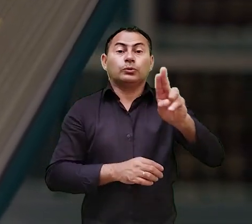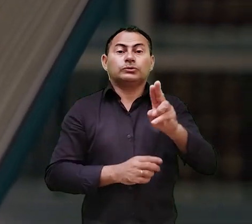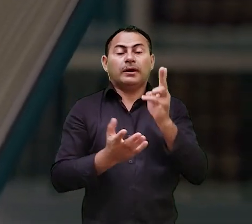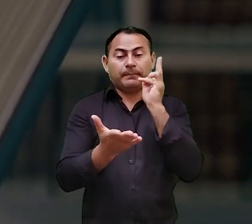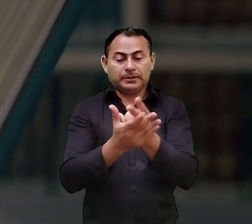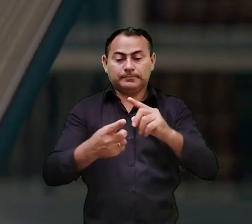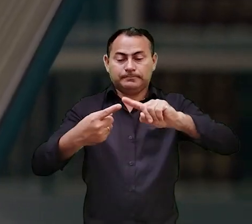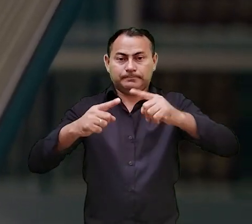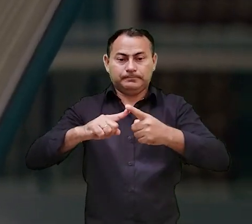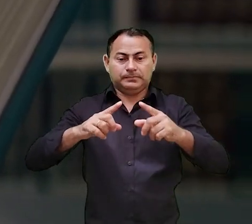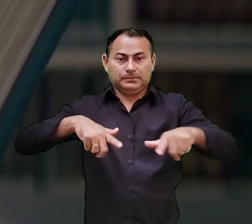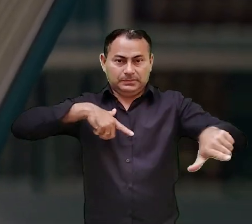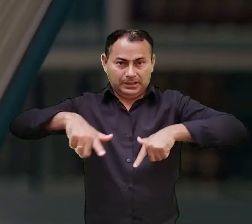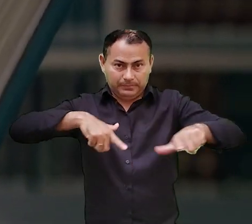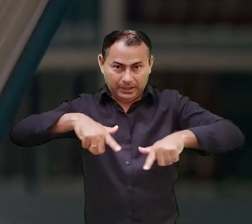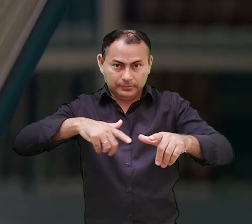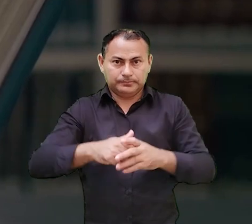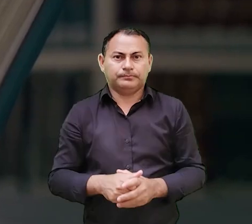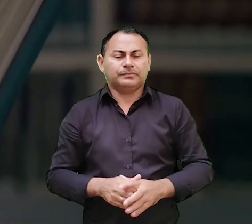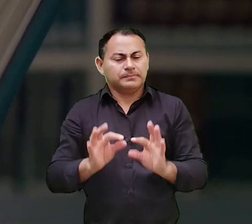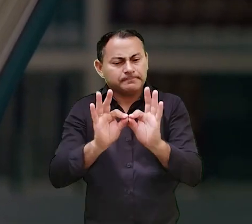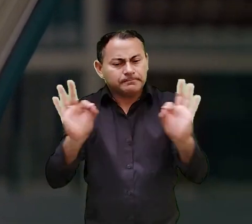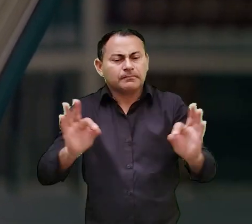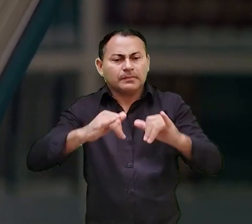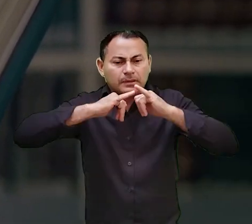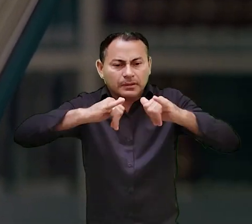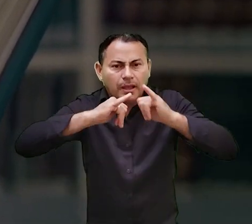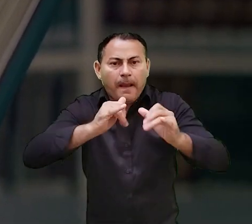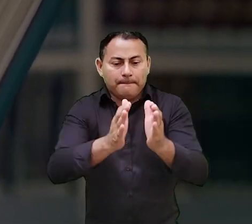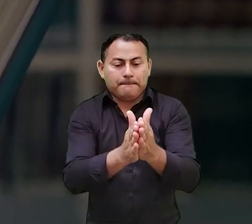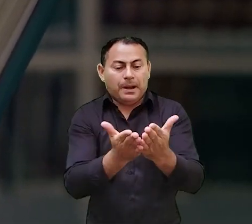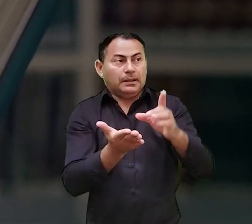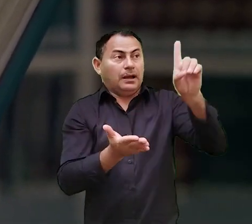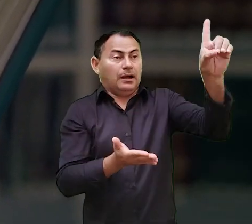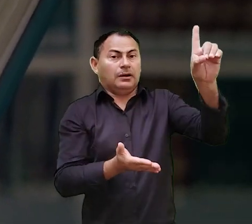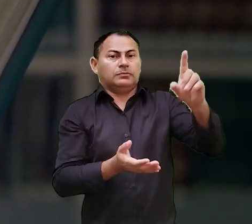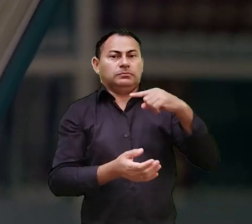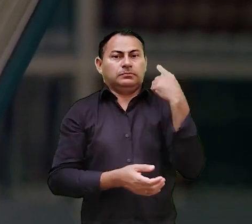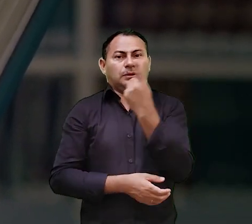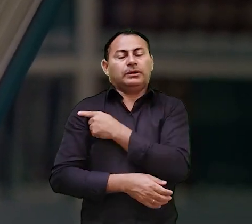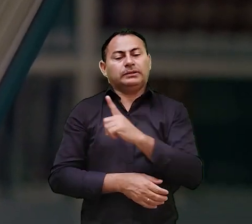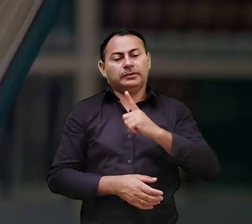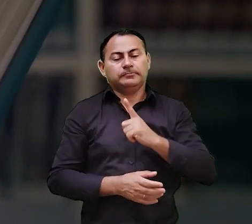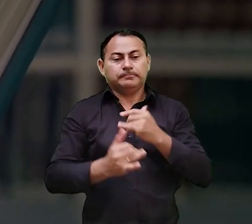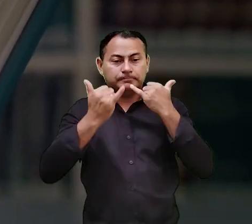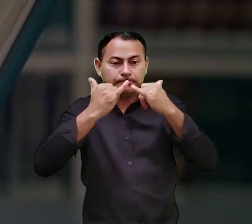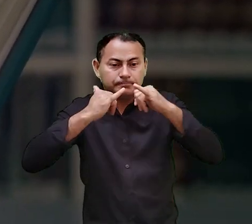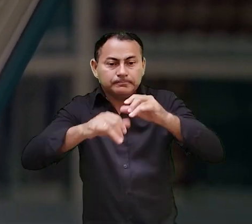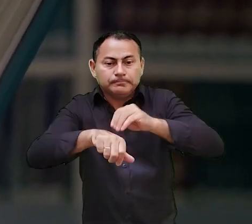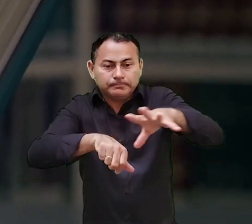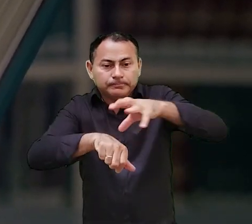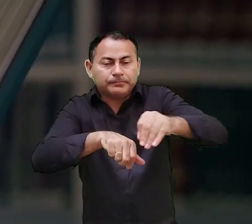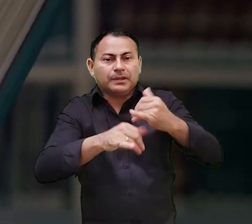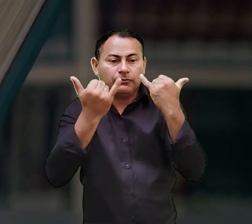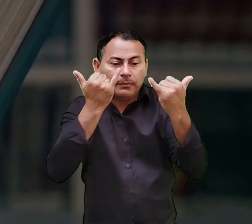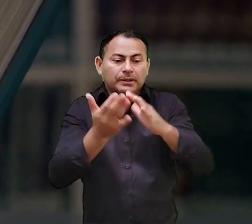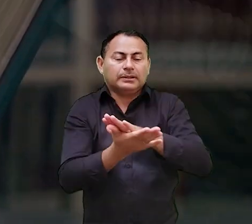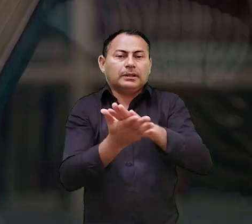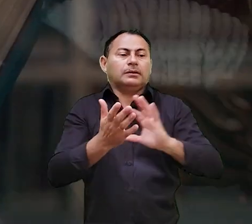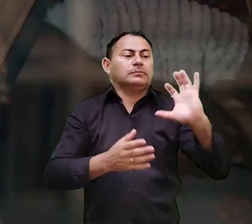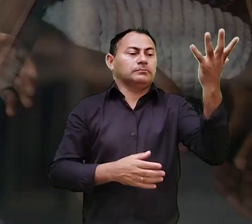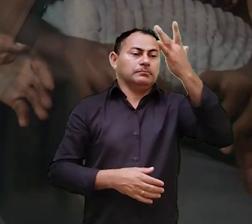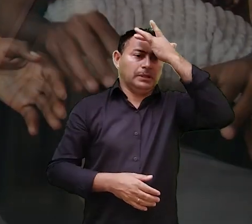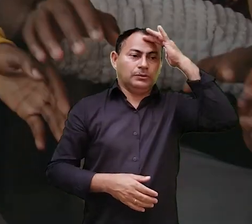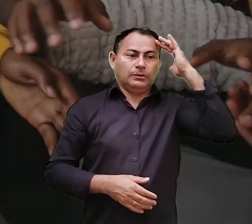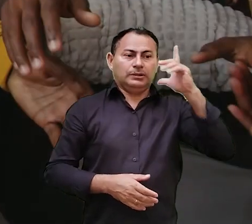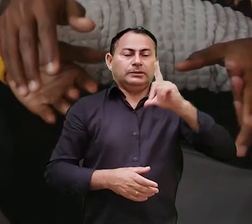usou essa mesma combinação em seu ministério. Se simplesmente pregarmos a palavra, estaremos passando informação, mas